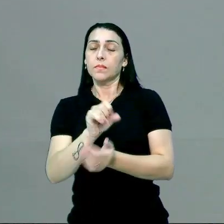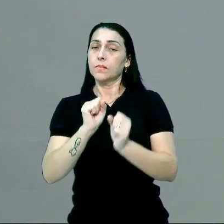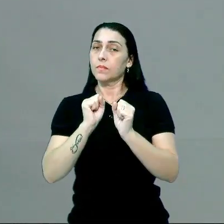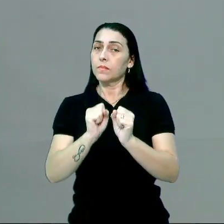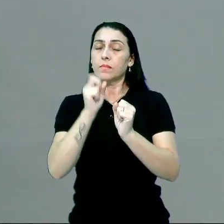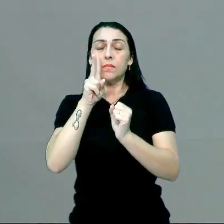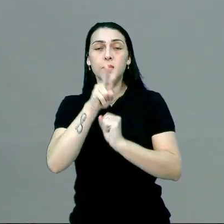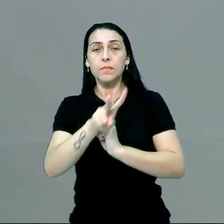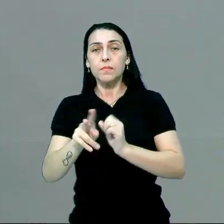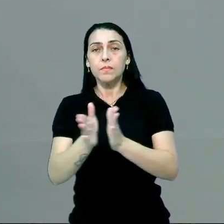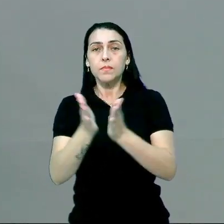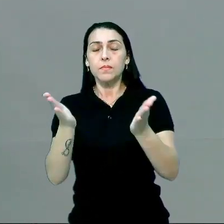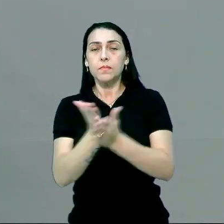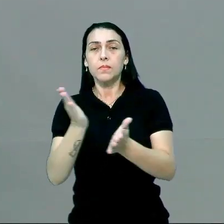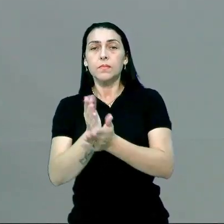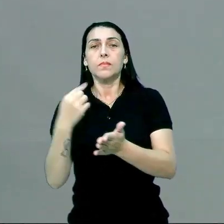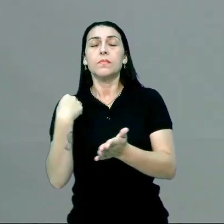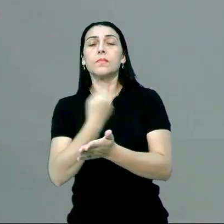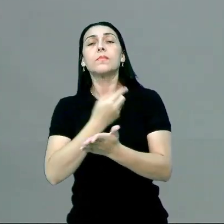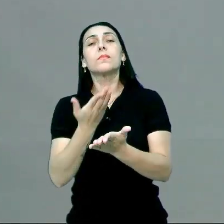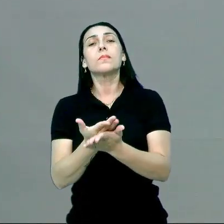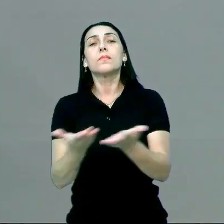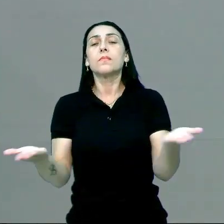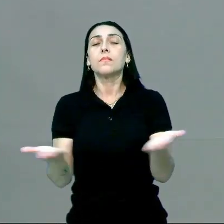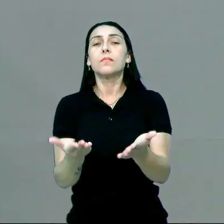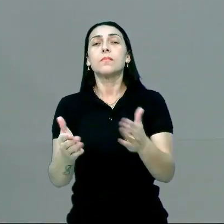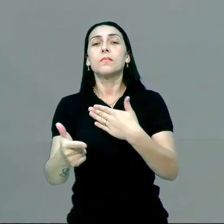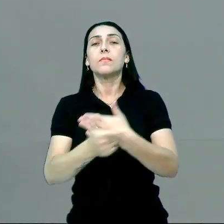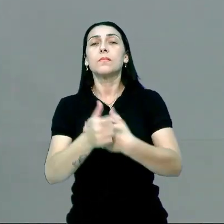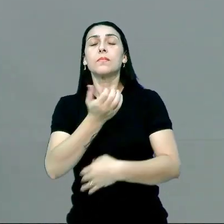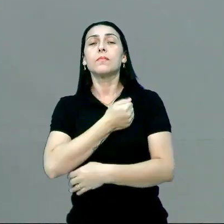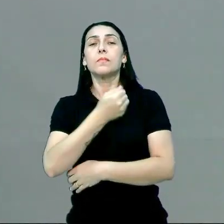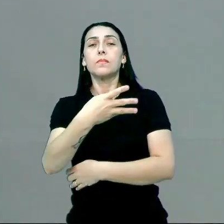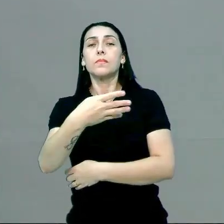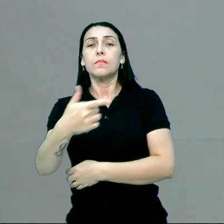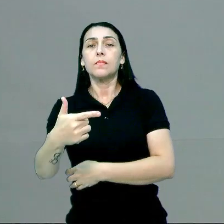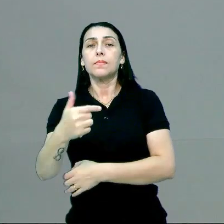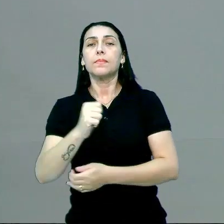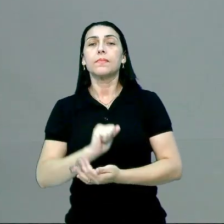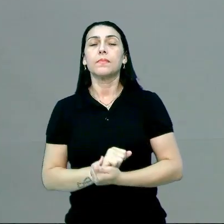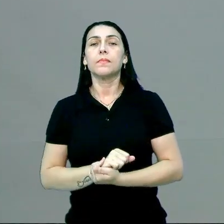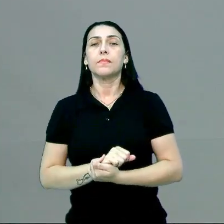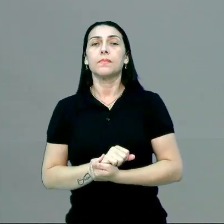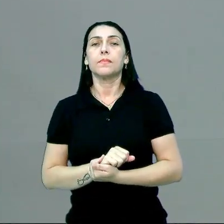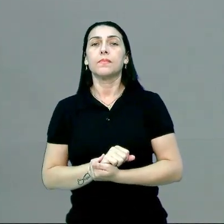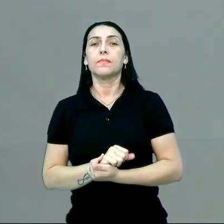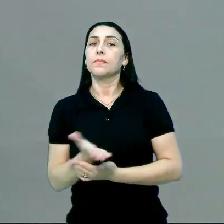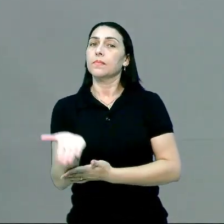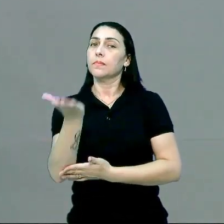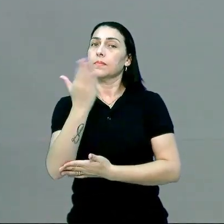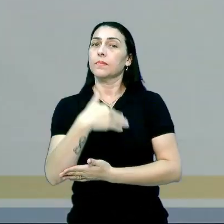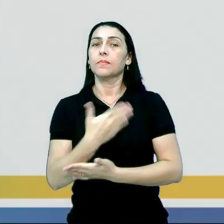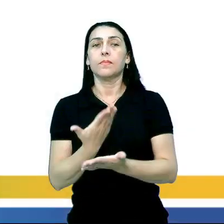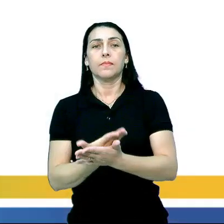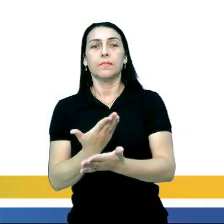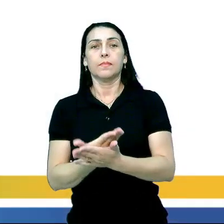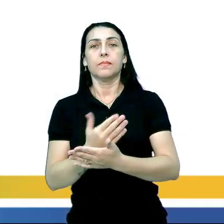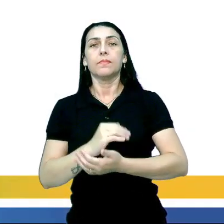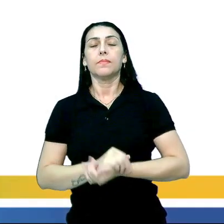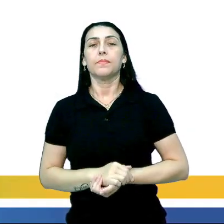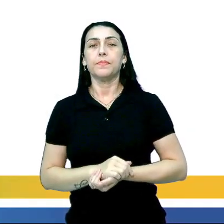podem acompanhar a nossa aula de hoje na página 42. Então, vamos à nossa